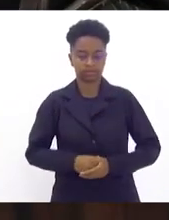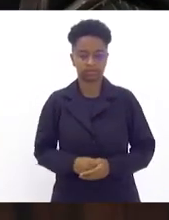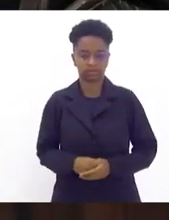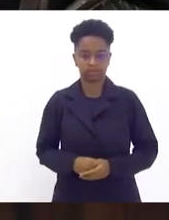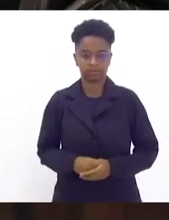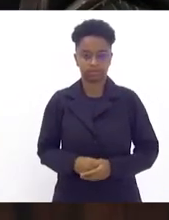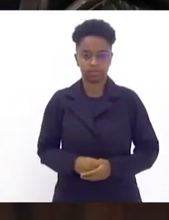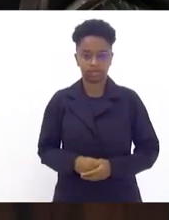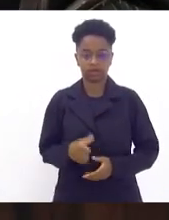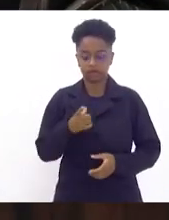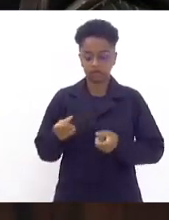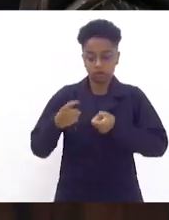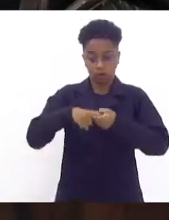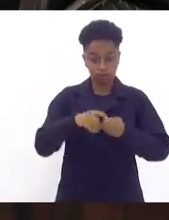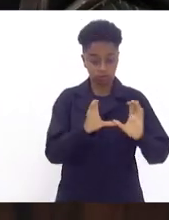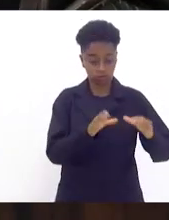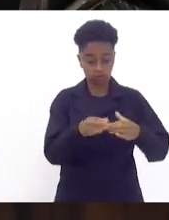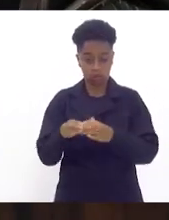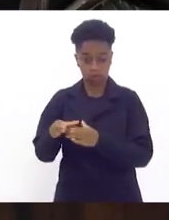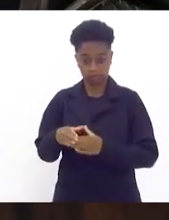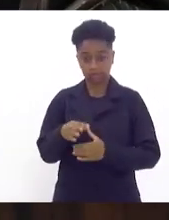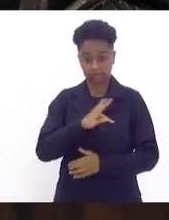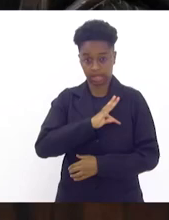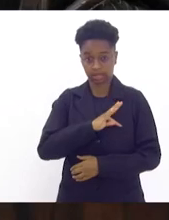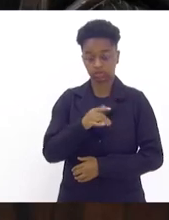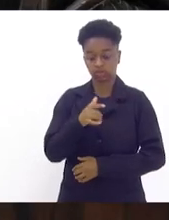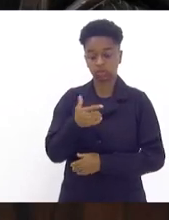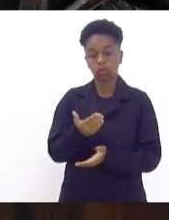Volta às comissões técnicas, 2017.